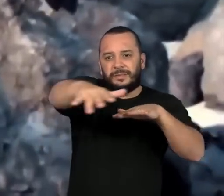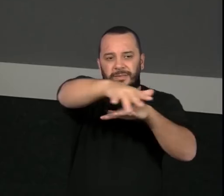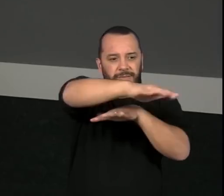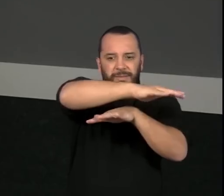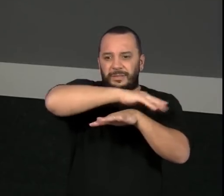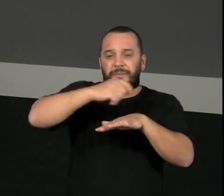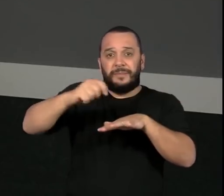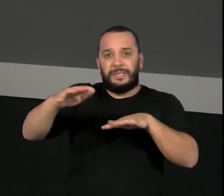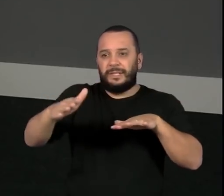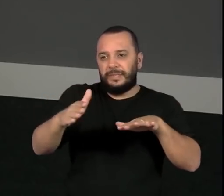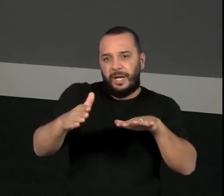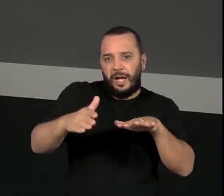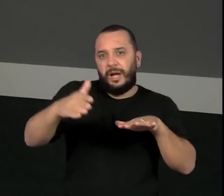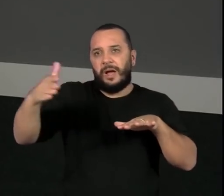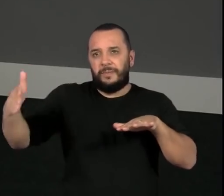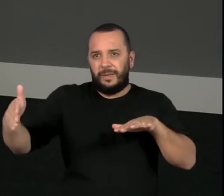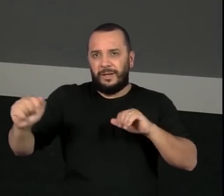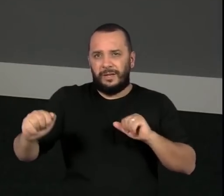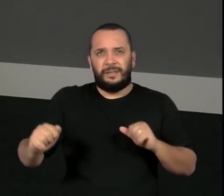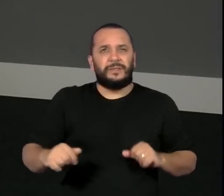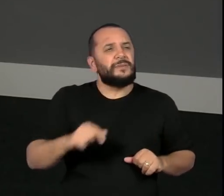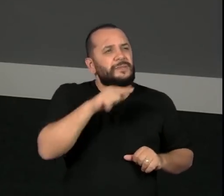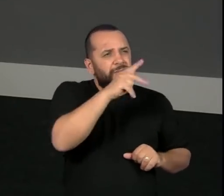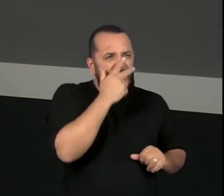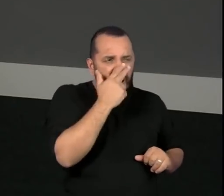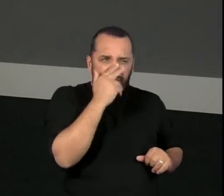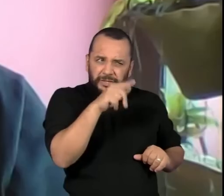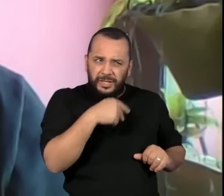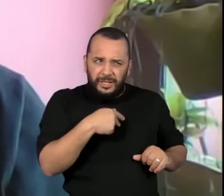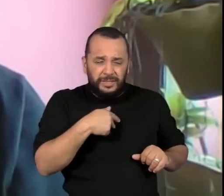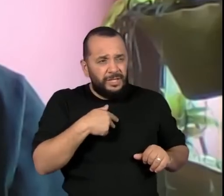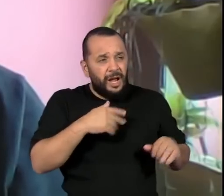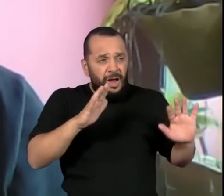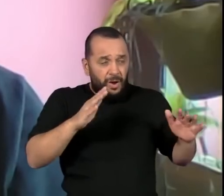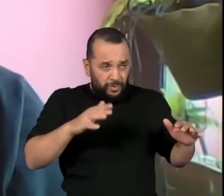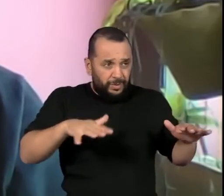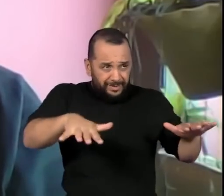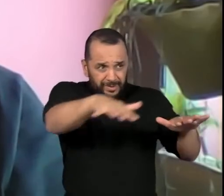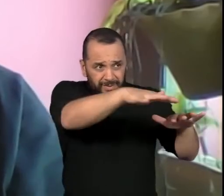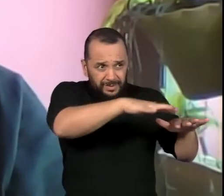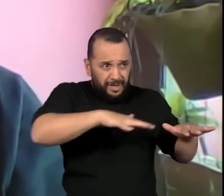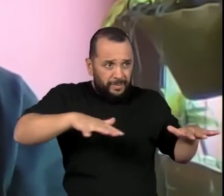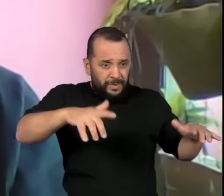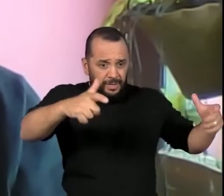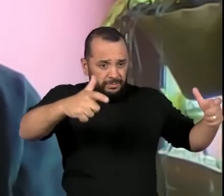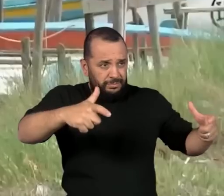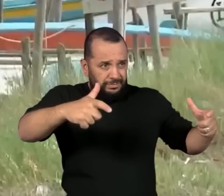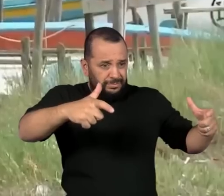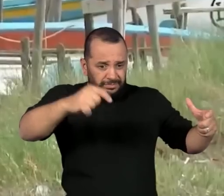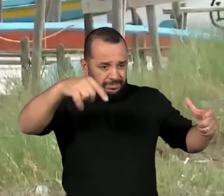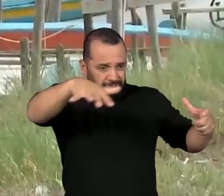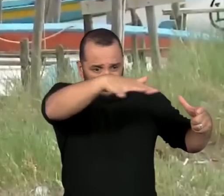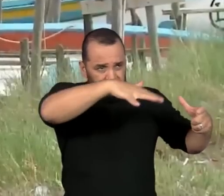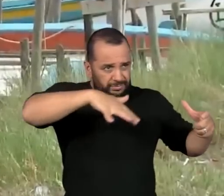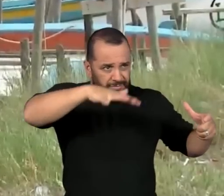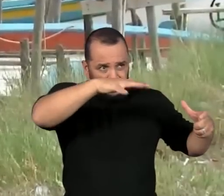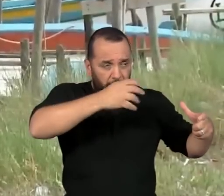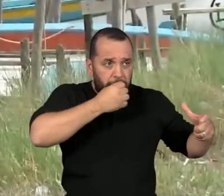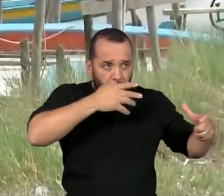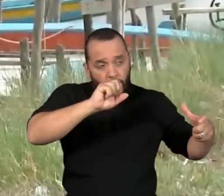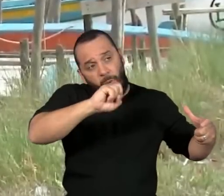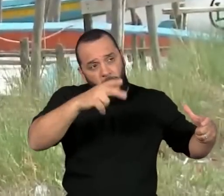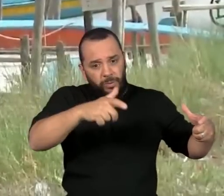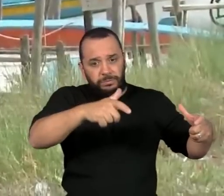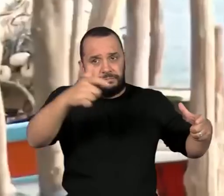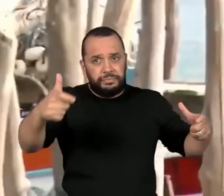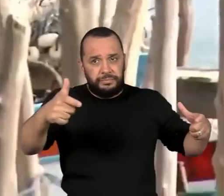O tamanho do parque é suficiente para uma região tão importante? A gente espera que a gente possa ampliar o parque. Nossa